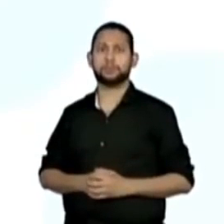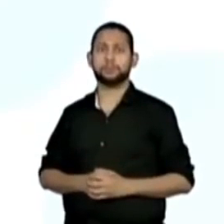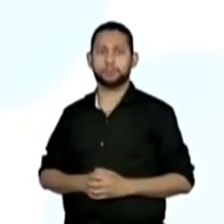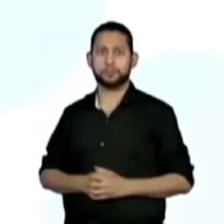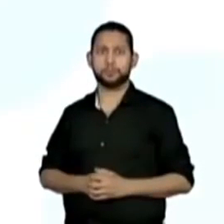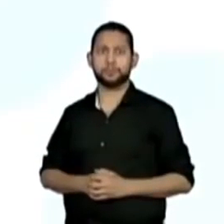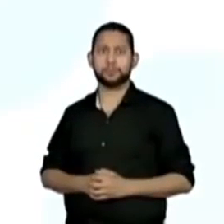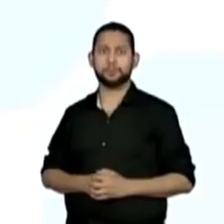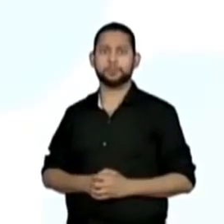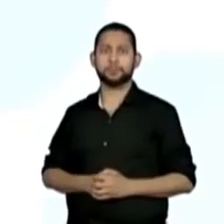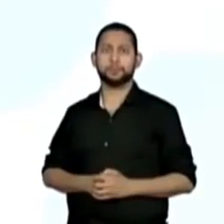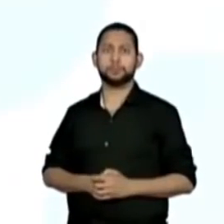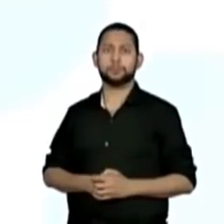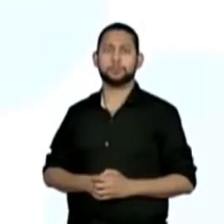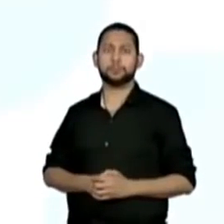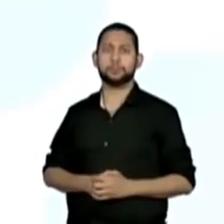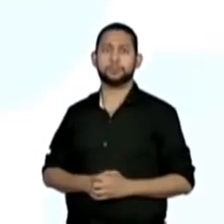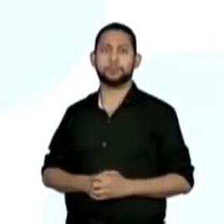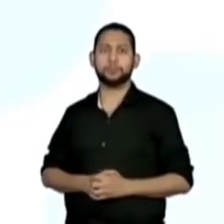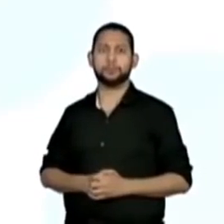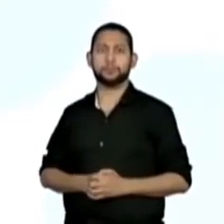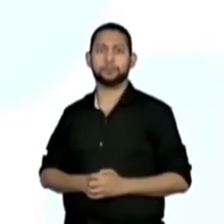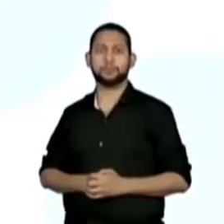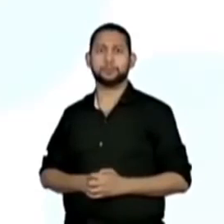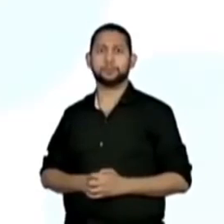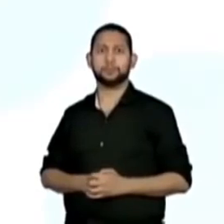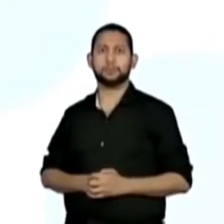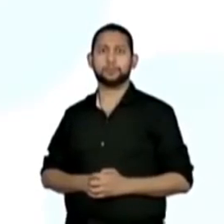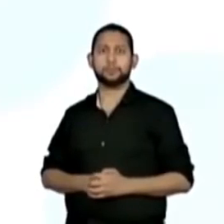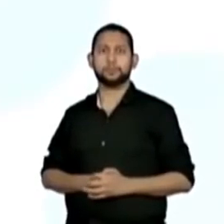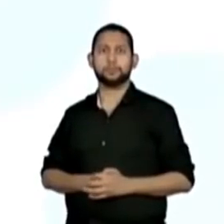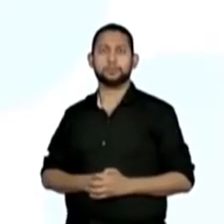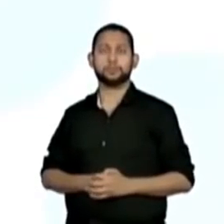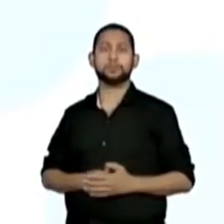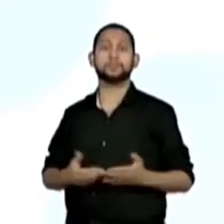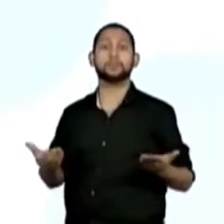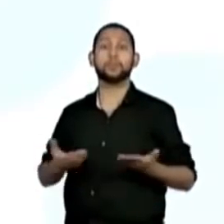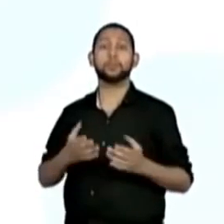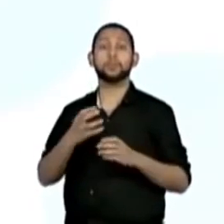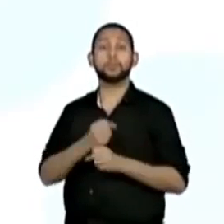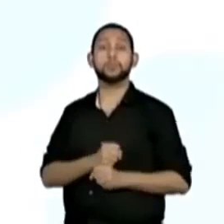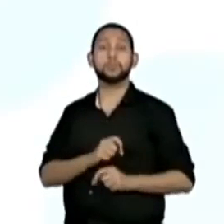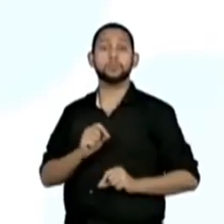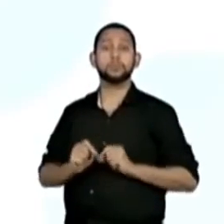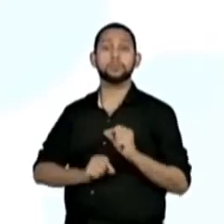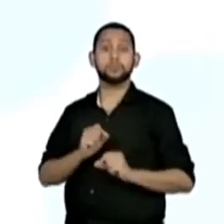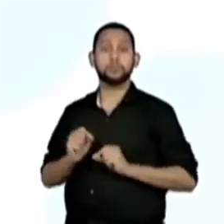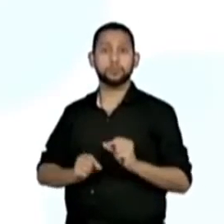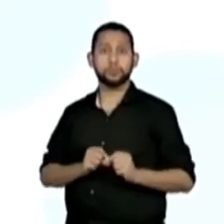R 25 mais 1250 vou ter aqui